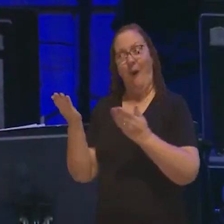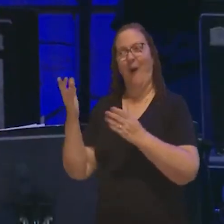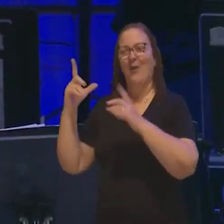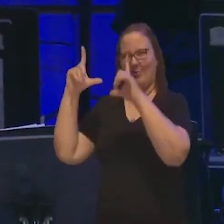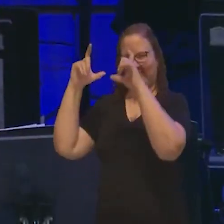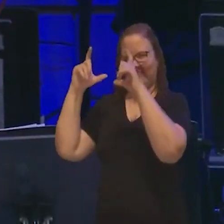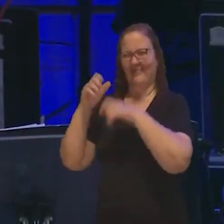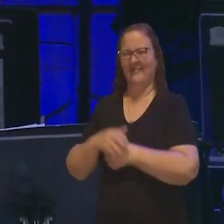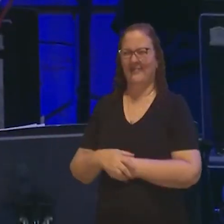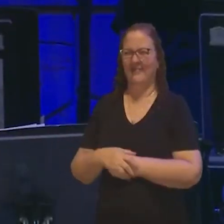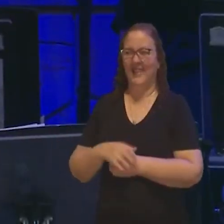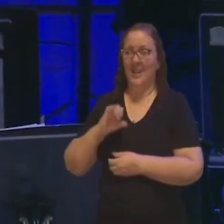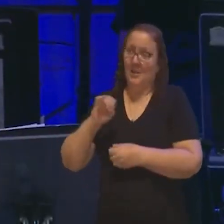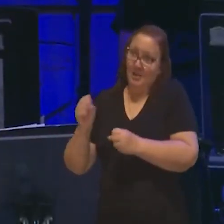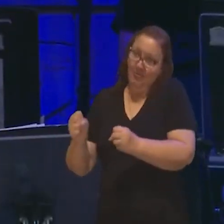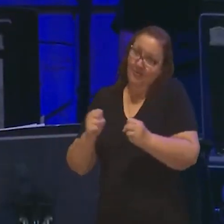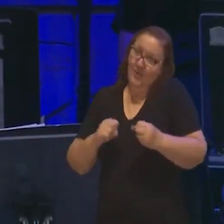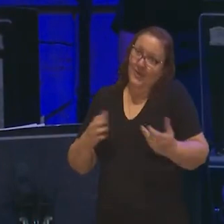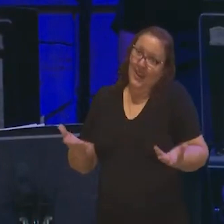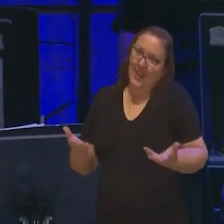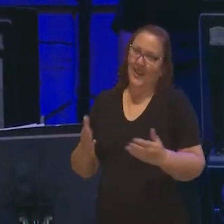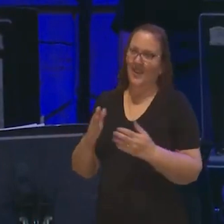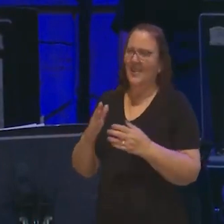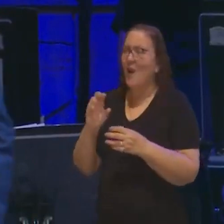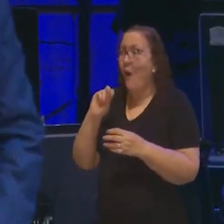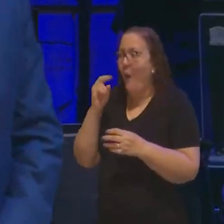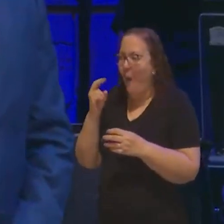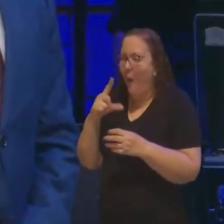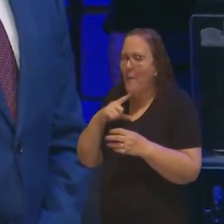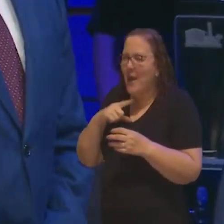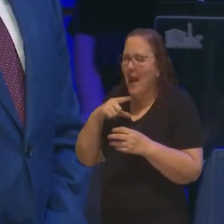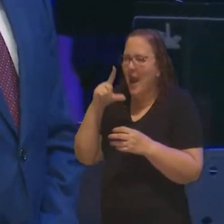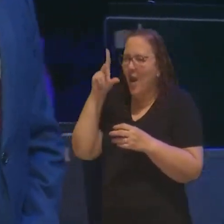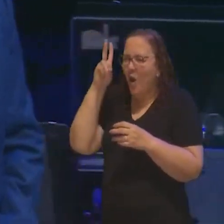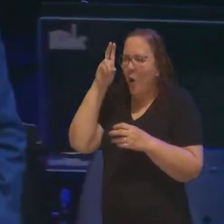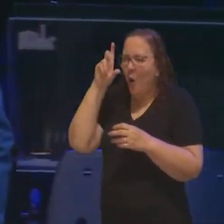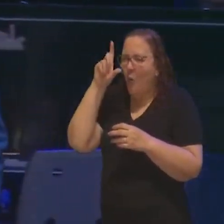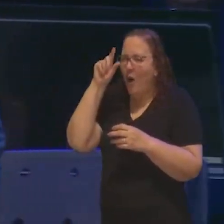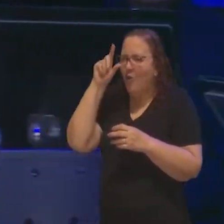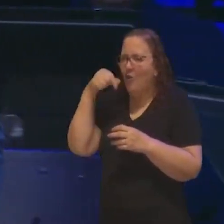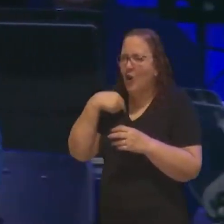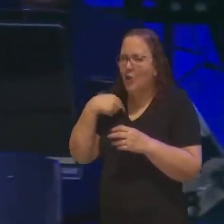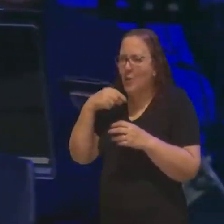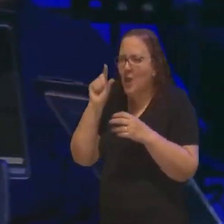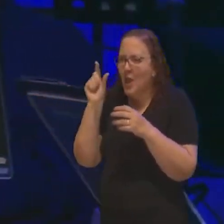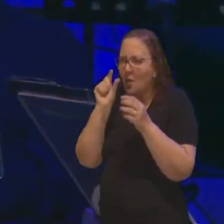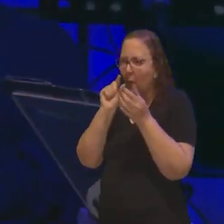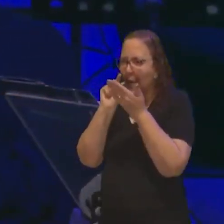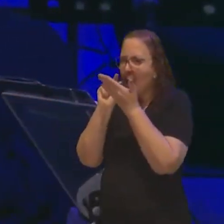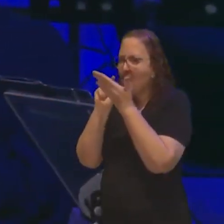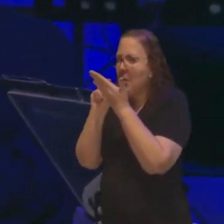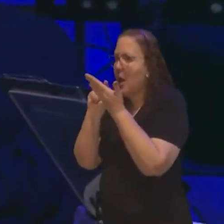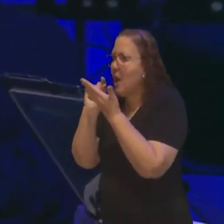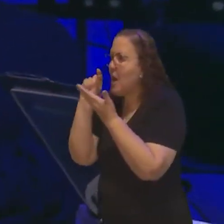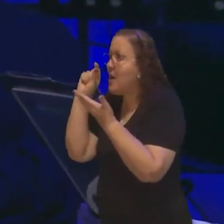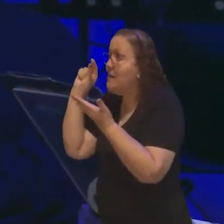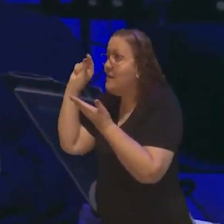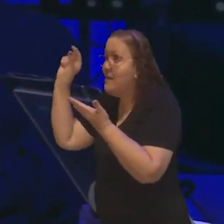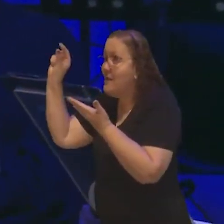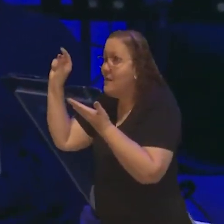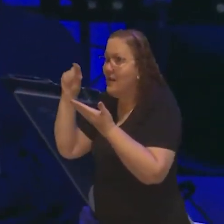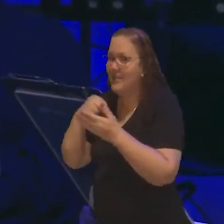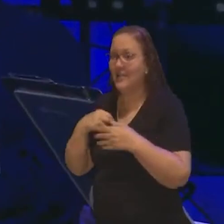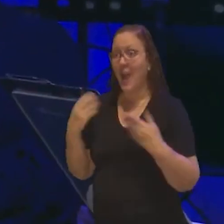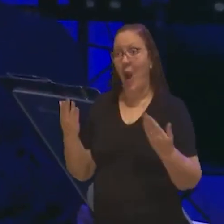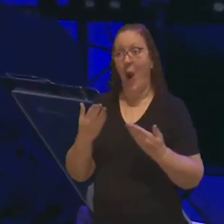pudesse me colocar ali, talvez se eu fizesse hoje, com alguma técnica de fotografia,